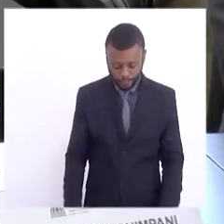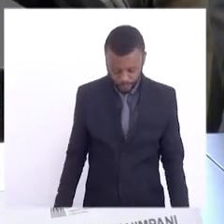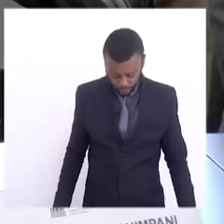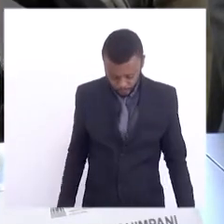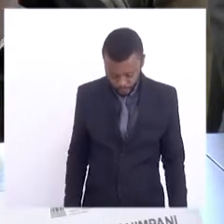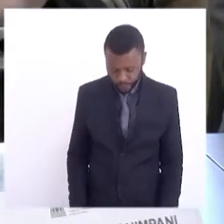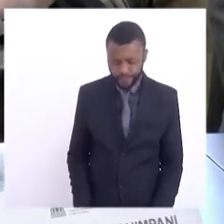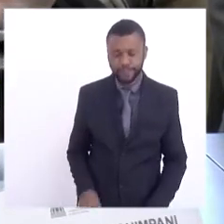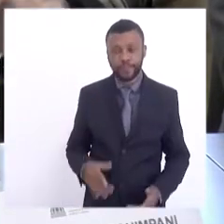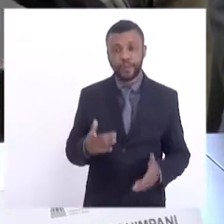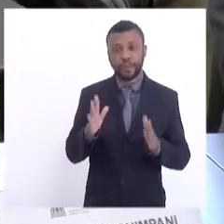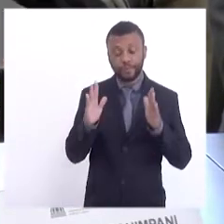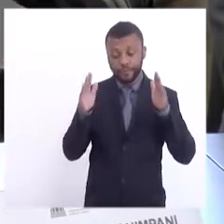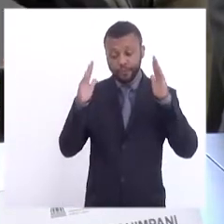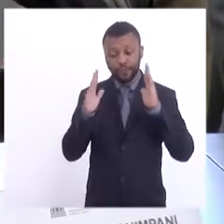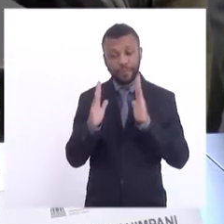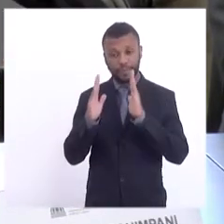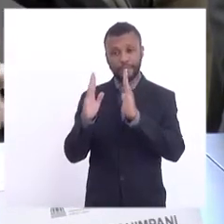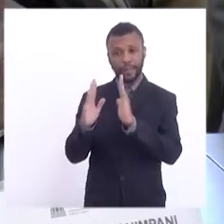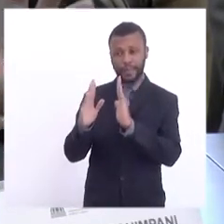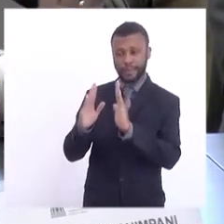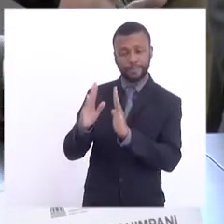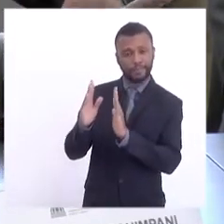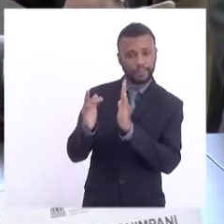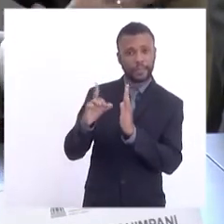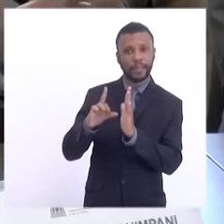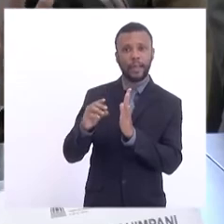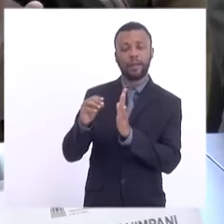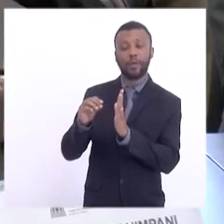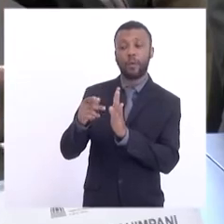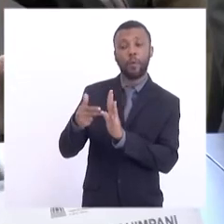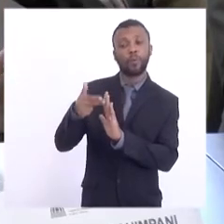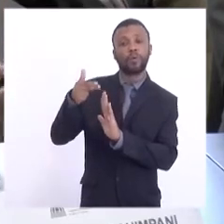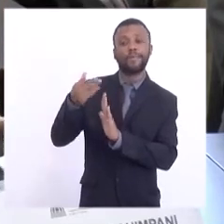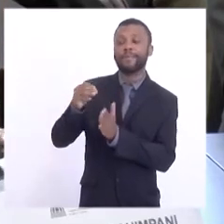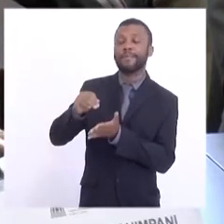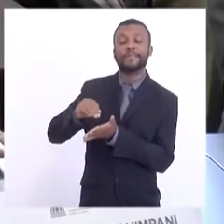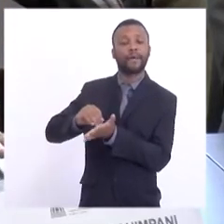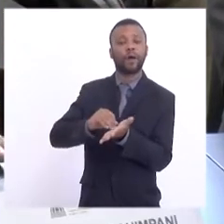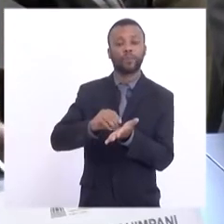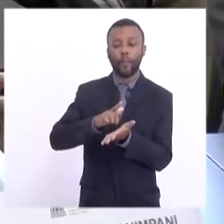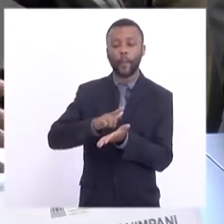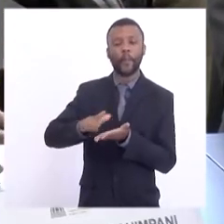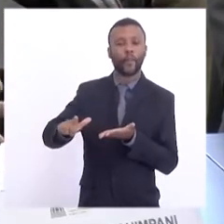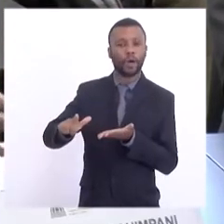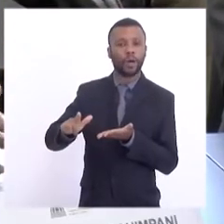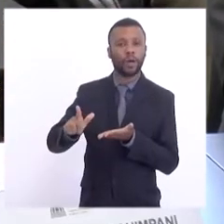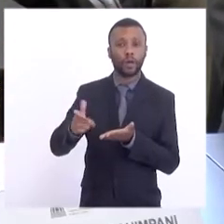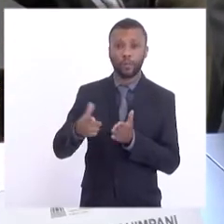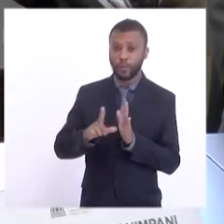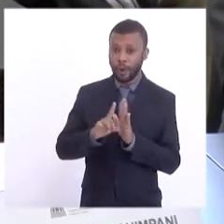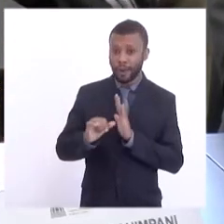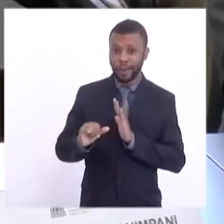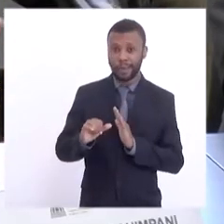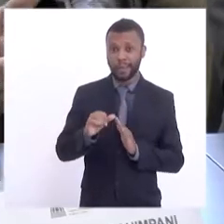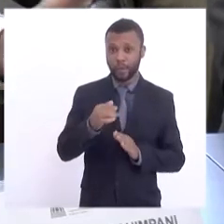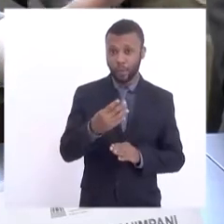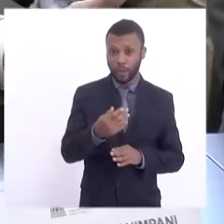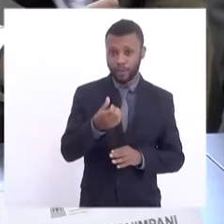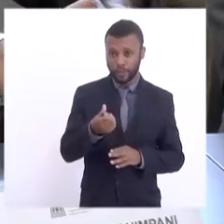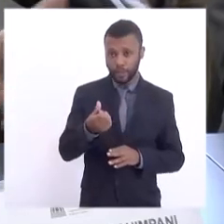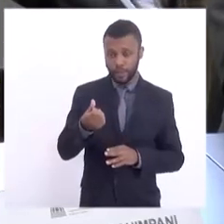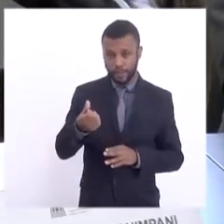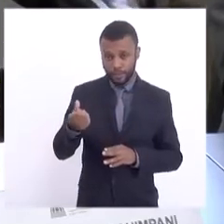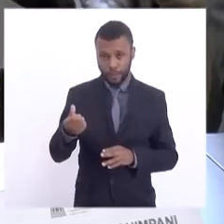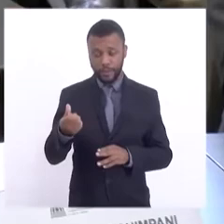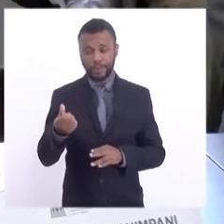particularmente nessa fase preliminar sempre existe um vácuo normativo porque a lei de licitações hoje gente eu tomei há 66 ela cuida muito